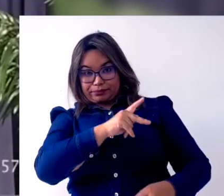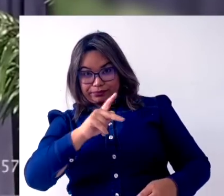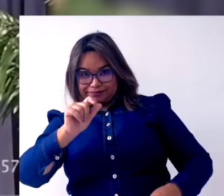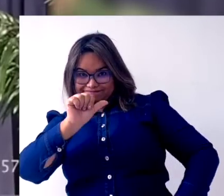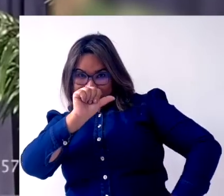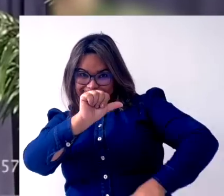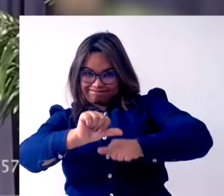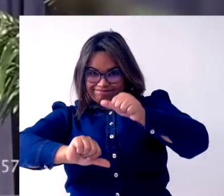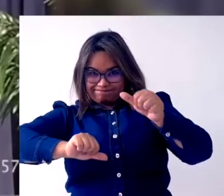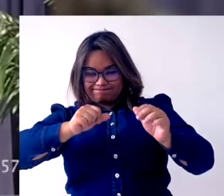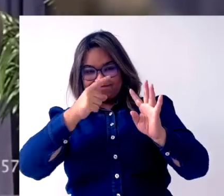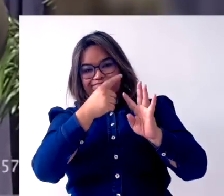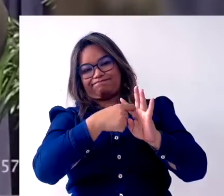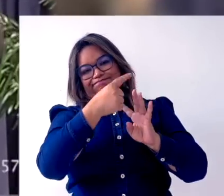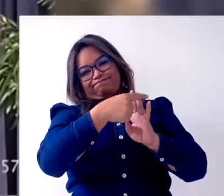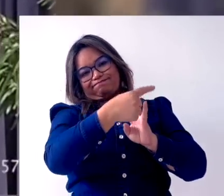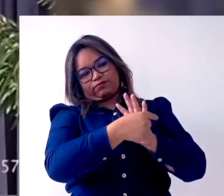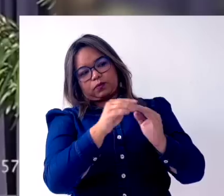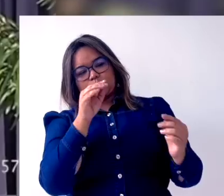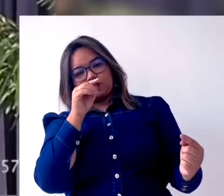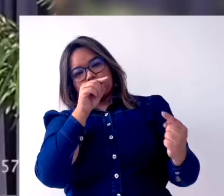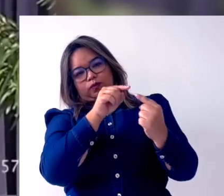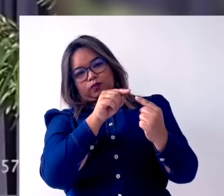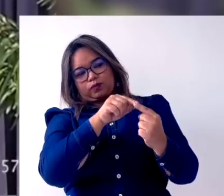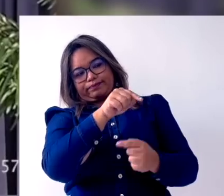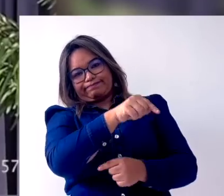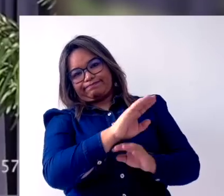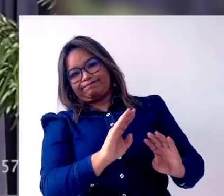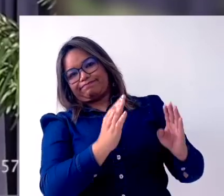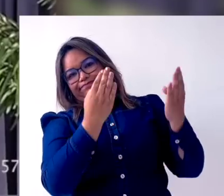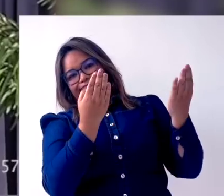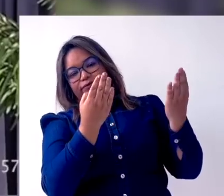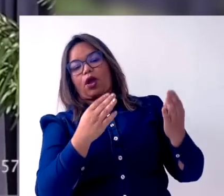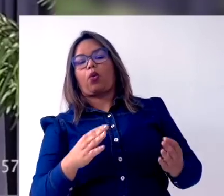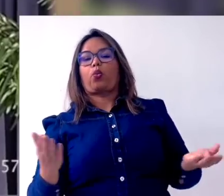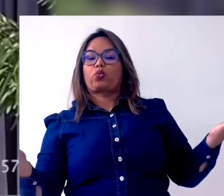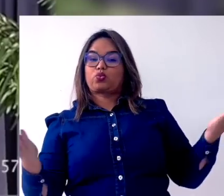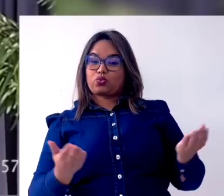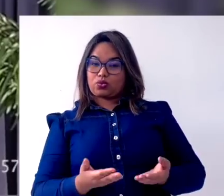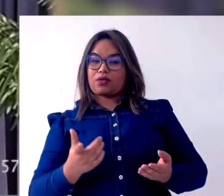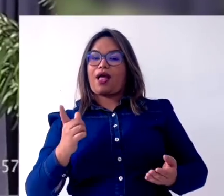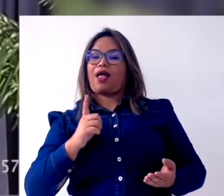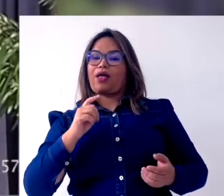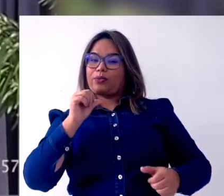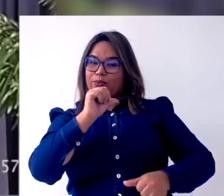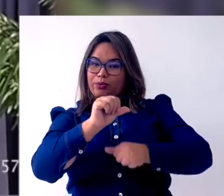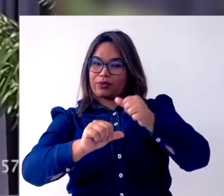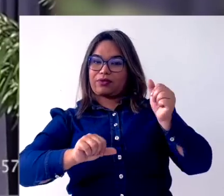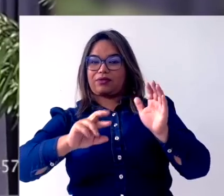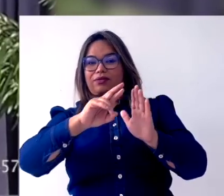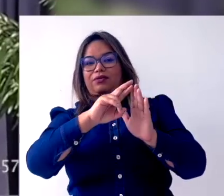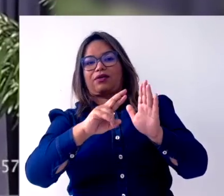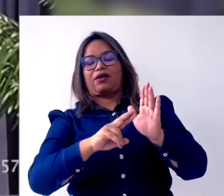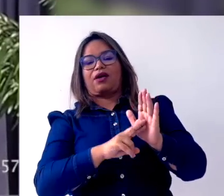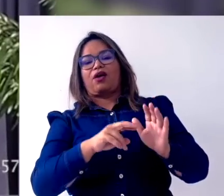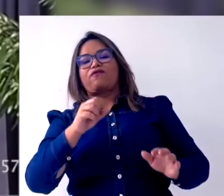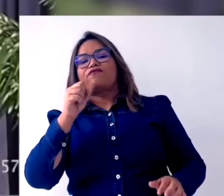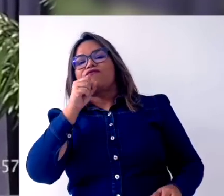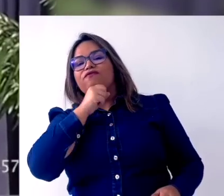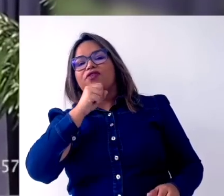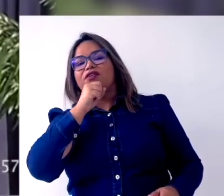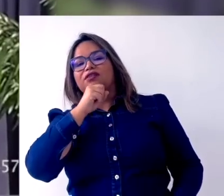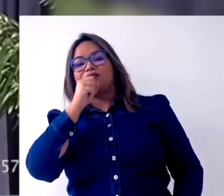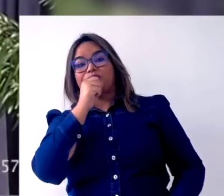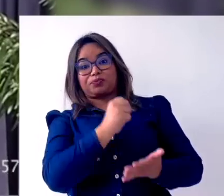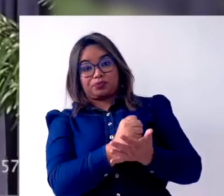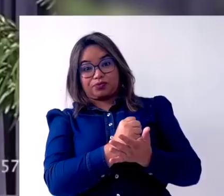para alinhá-lo com a festa de Ishtar. E hoje nós temos uma alteração nas regras do Velho Testamento, onde